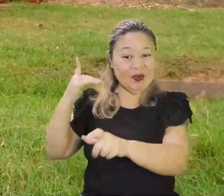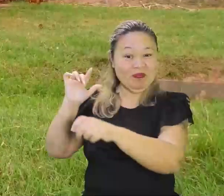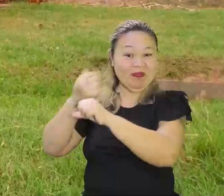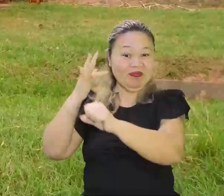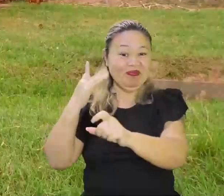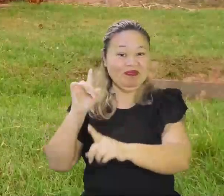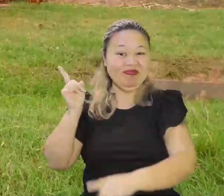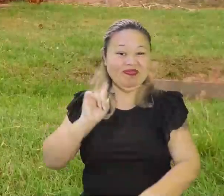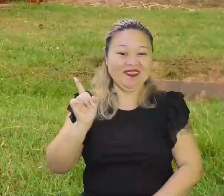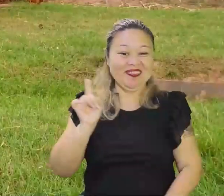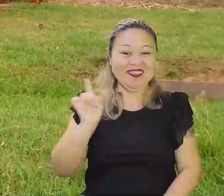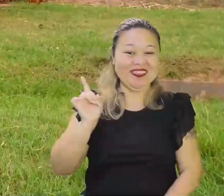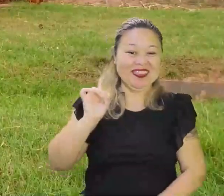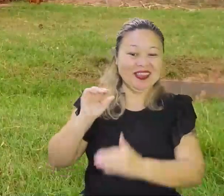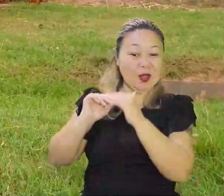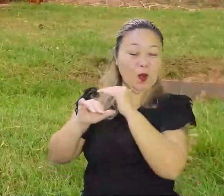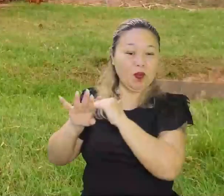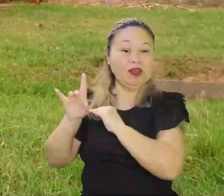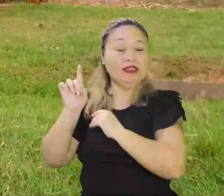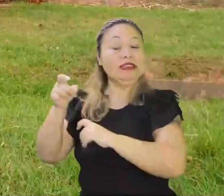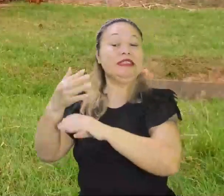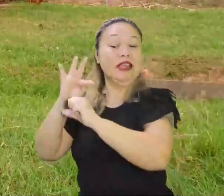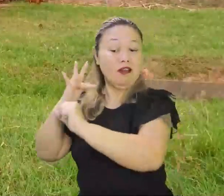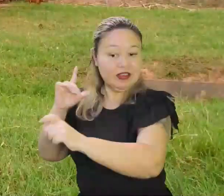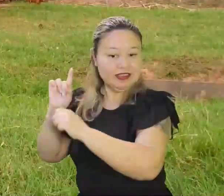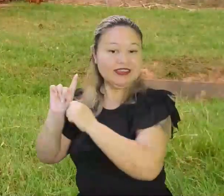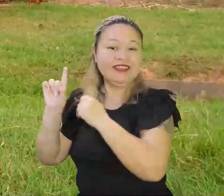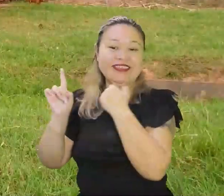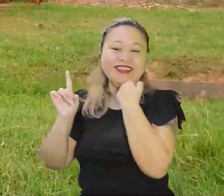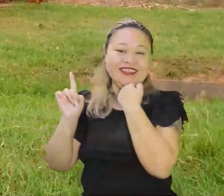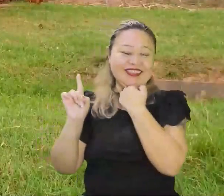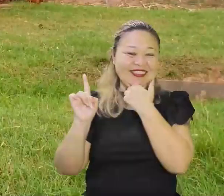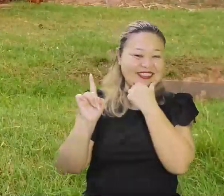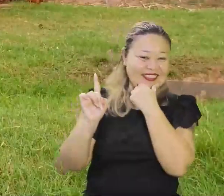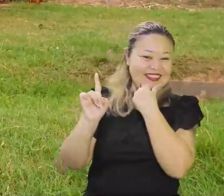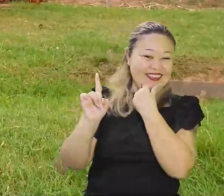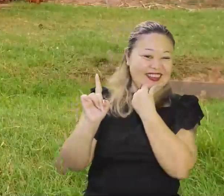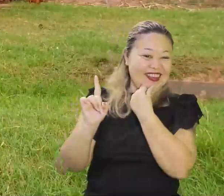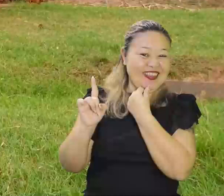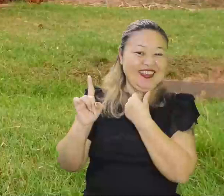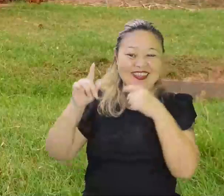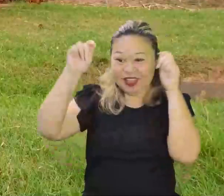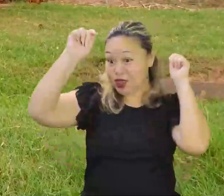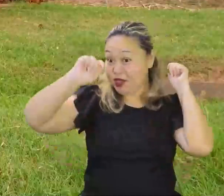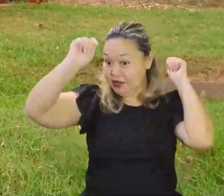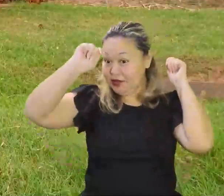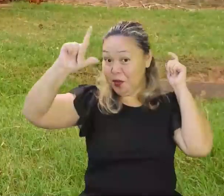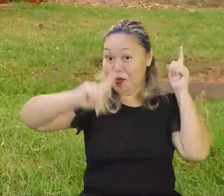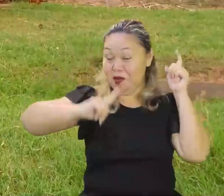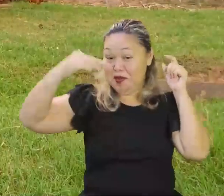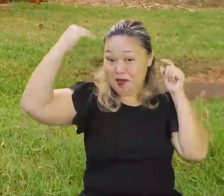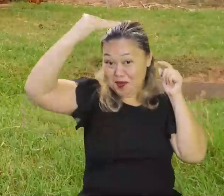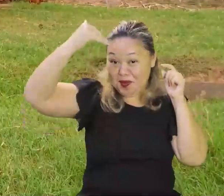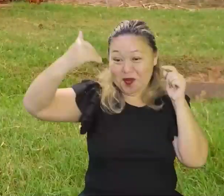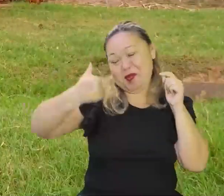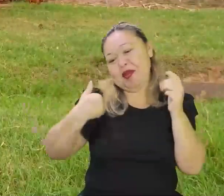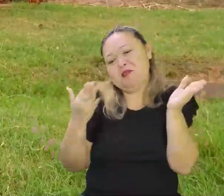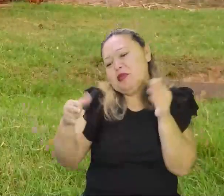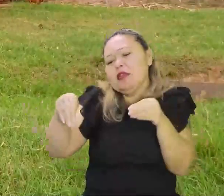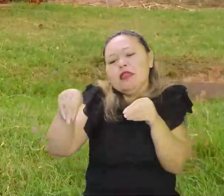fica escondendo o osso aqui. Mas ele é fazendeiro. É nada. Olha aí, tem até chapéu. É um sítiozinho, um pedacinho de